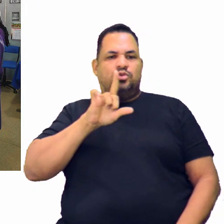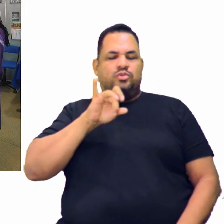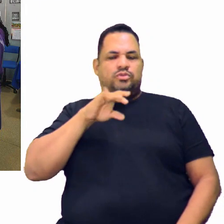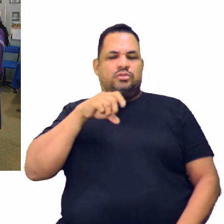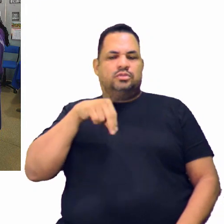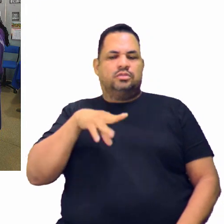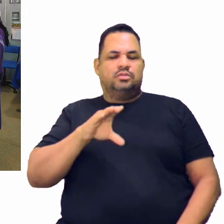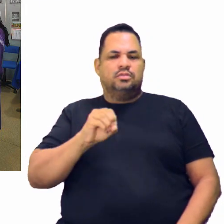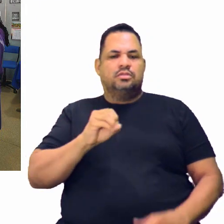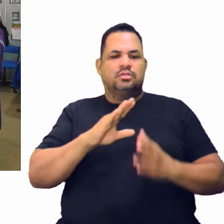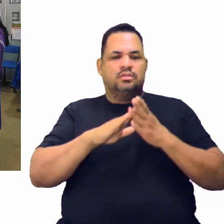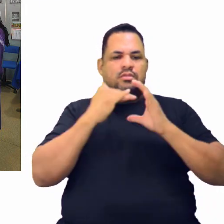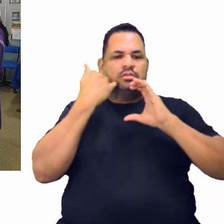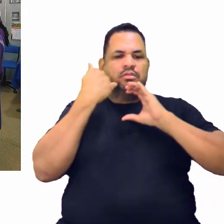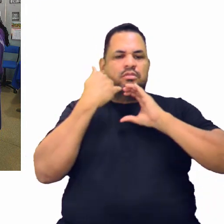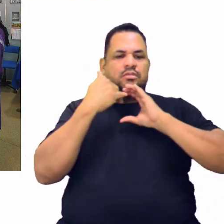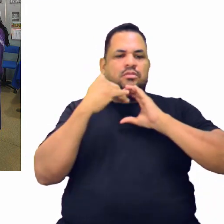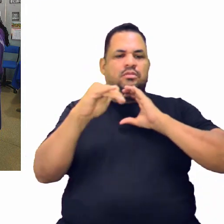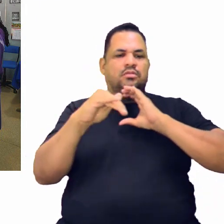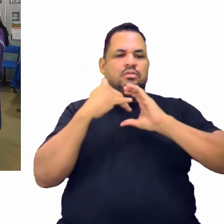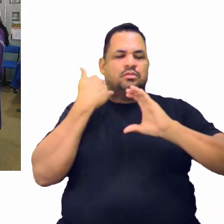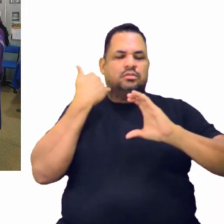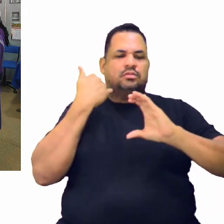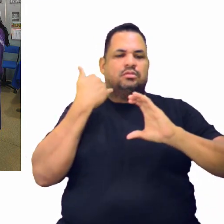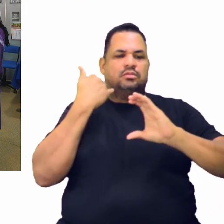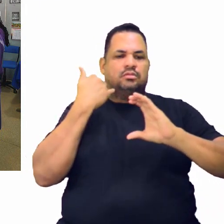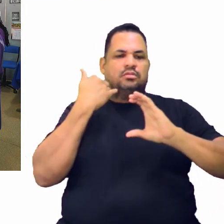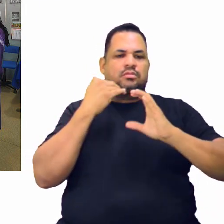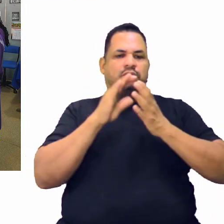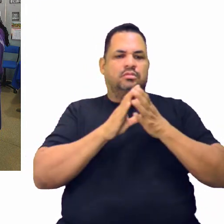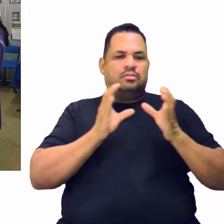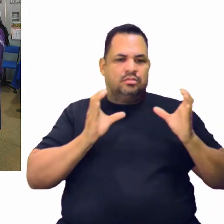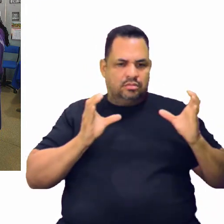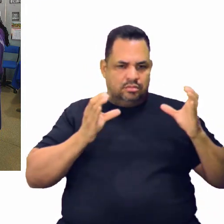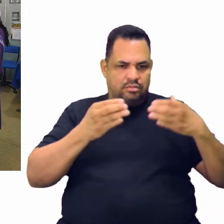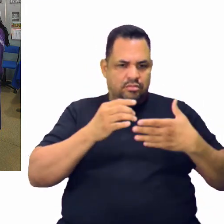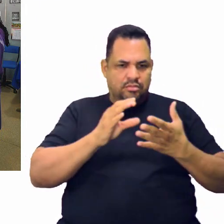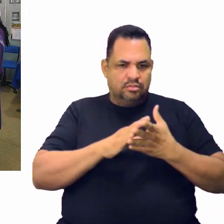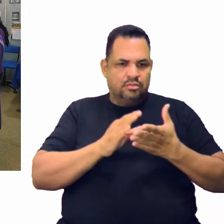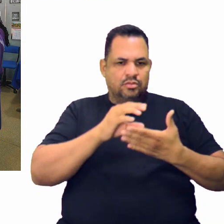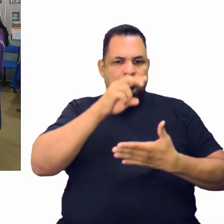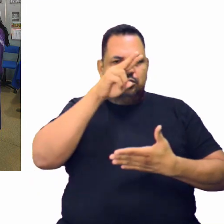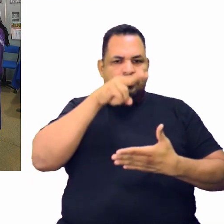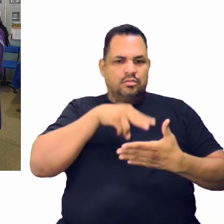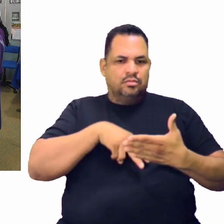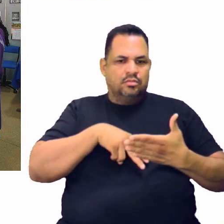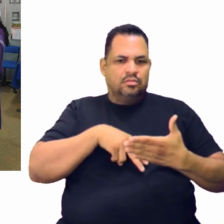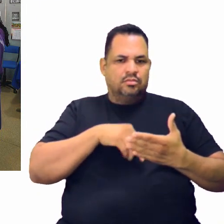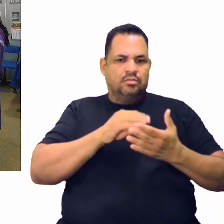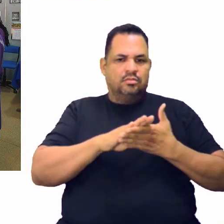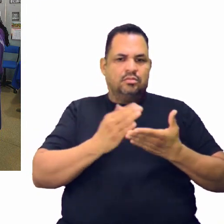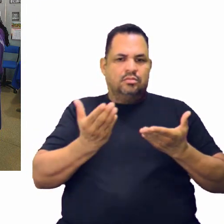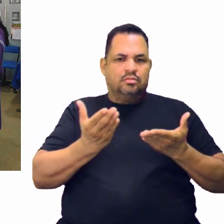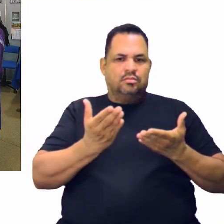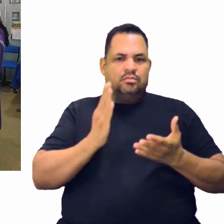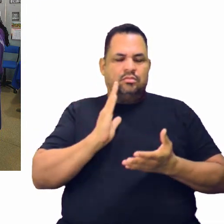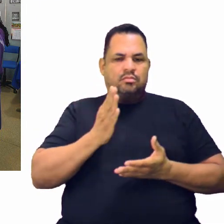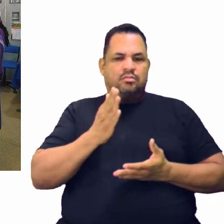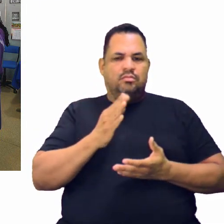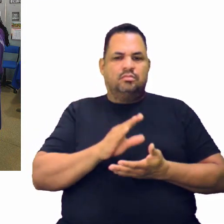Luciano enviou aqui, ó, o cantinho do clube de leitura e as amadinhas